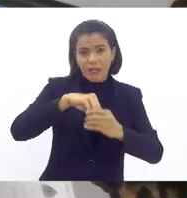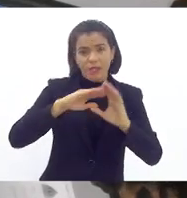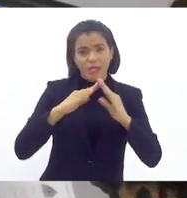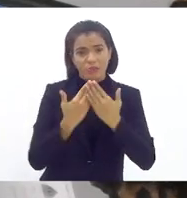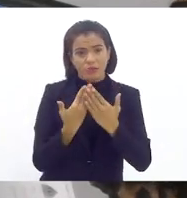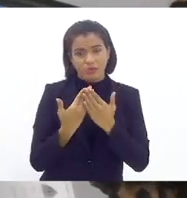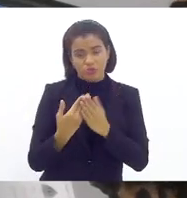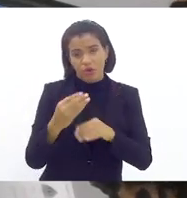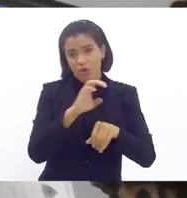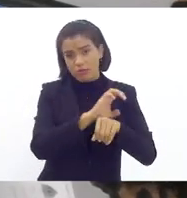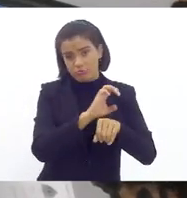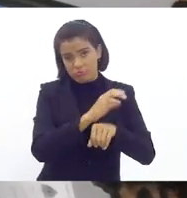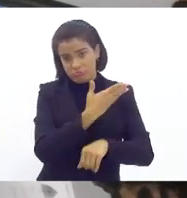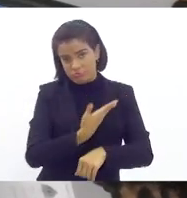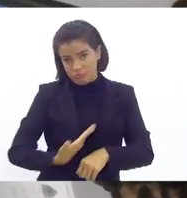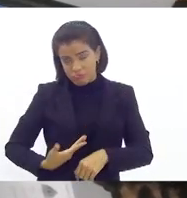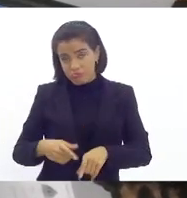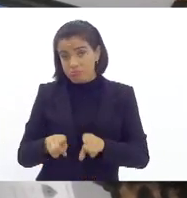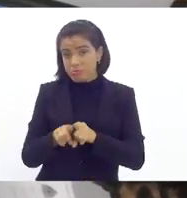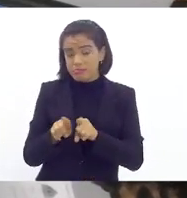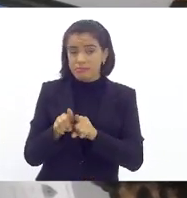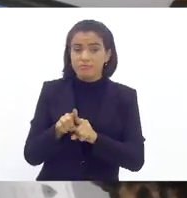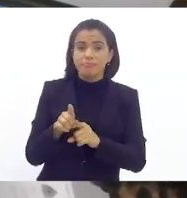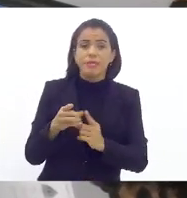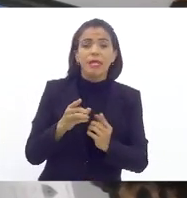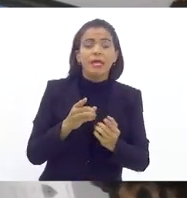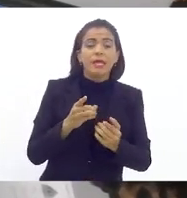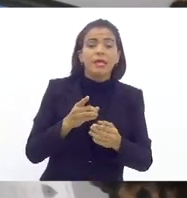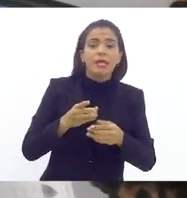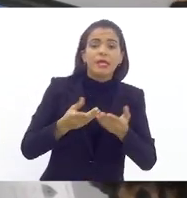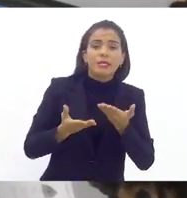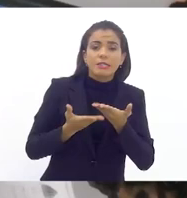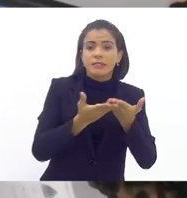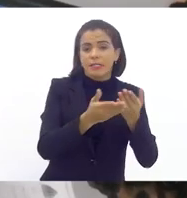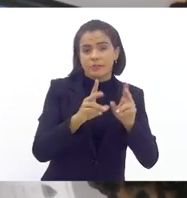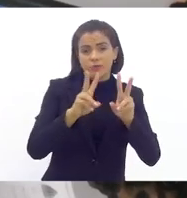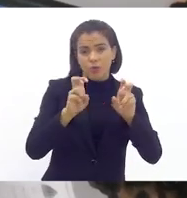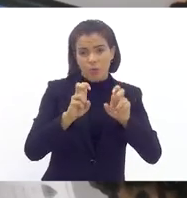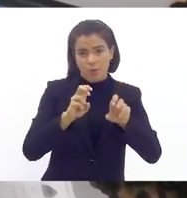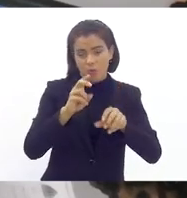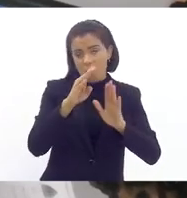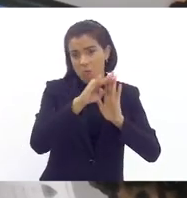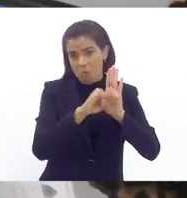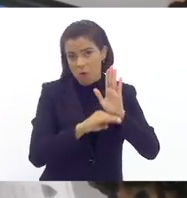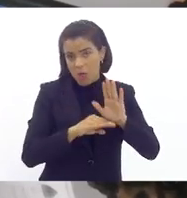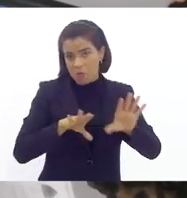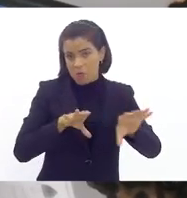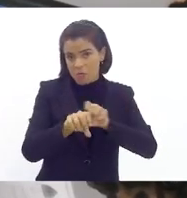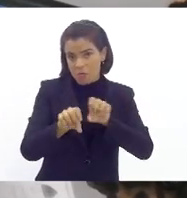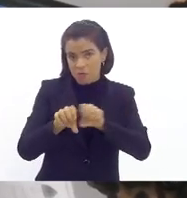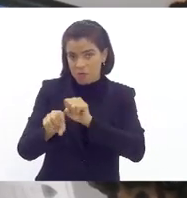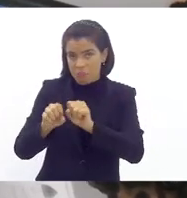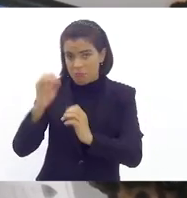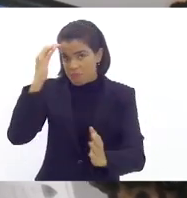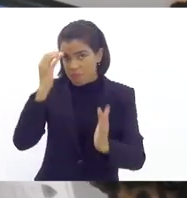estaduais. Indicação de criação de um programa de capacitação para a aplicação da lei.